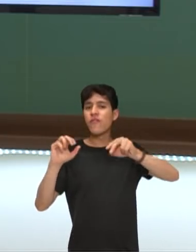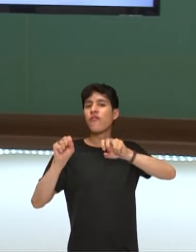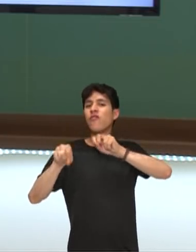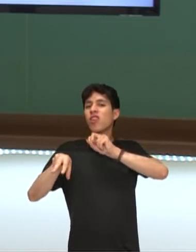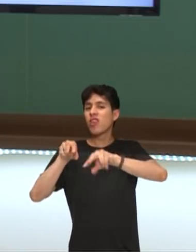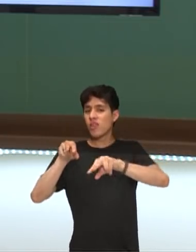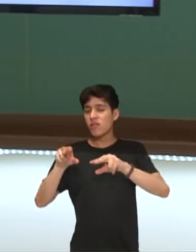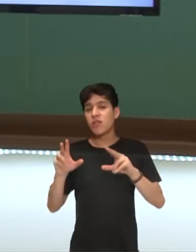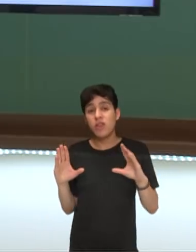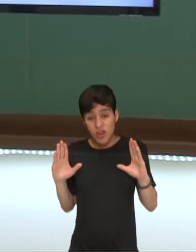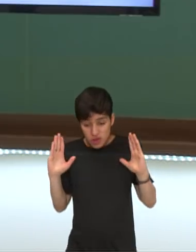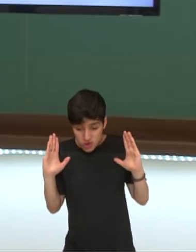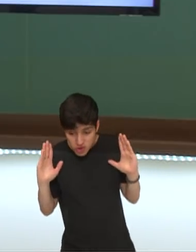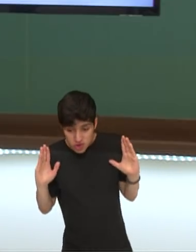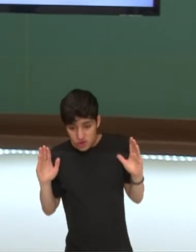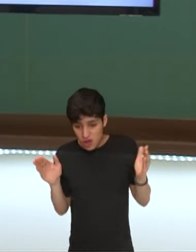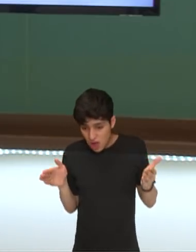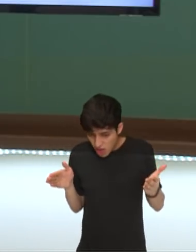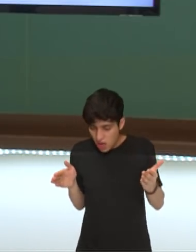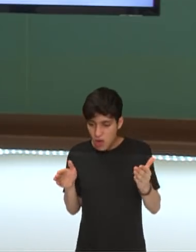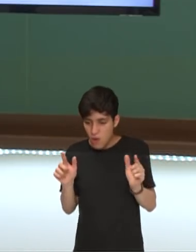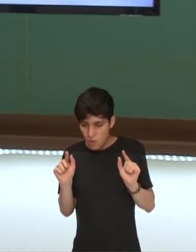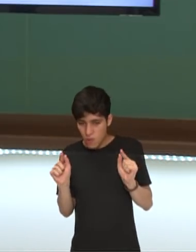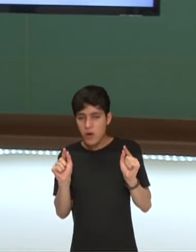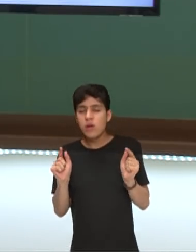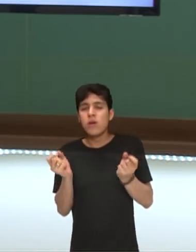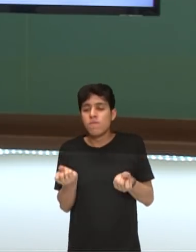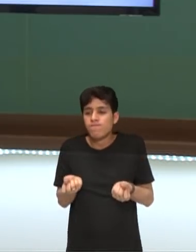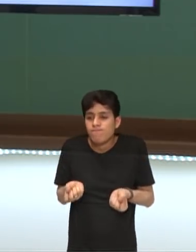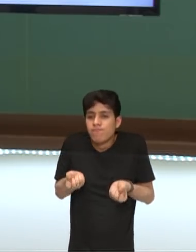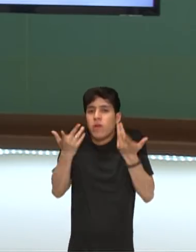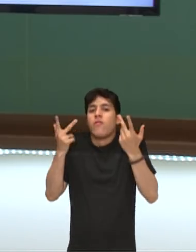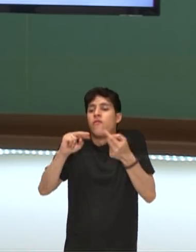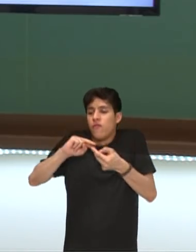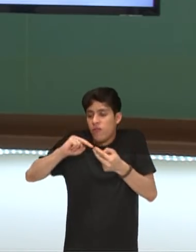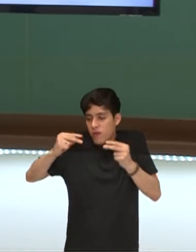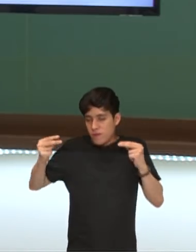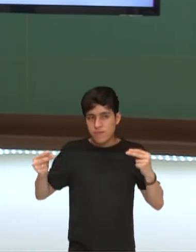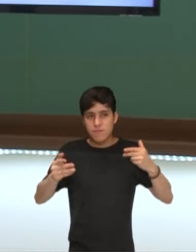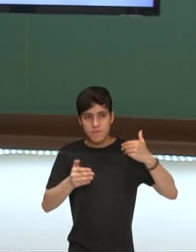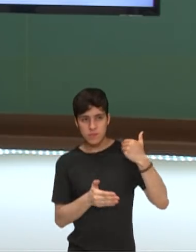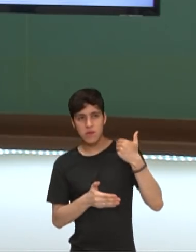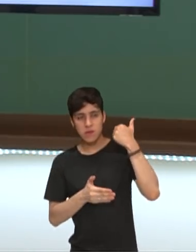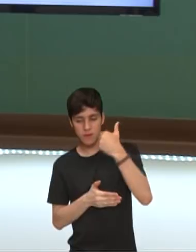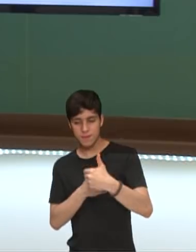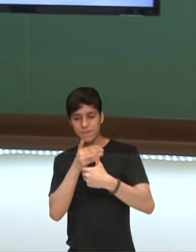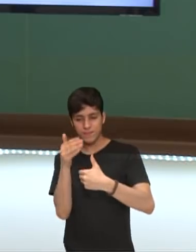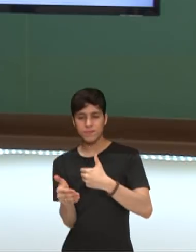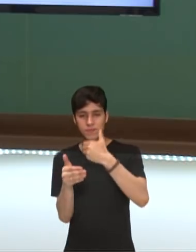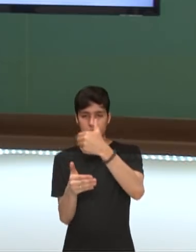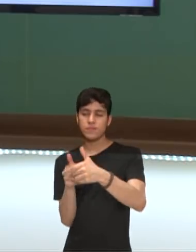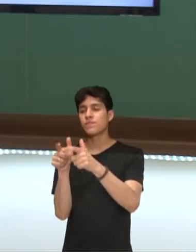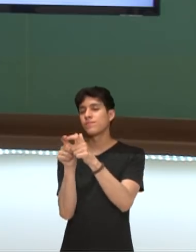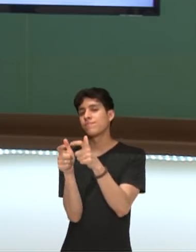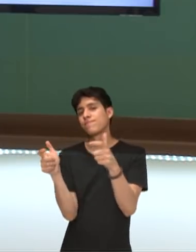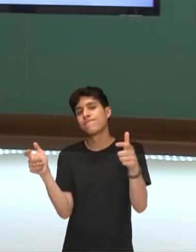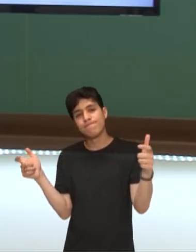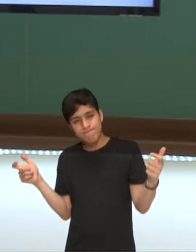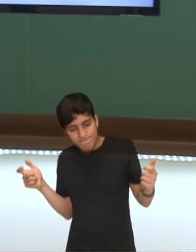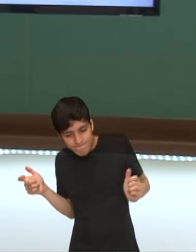Vai chegar um momento que esse genoma viral ele é ativado e entra no ciclo lítico, ou seja, ele produz